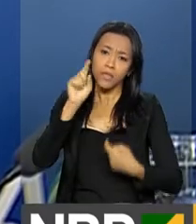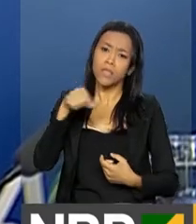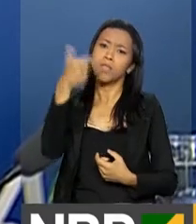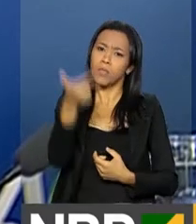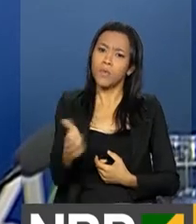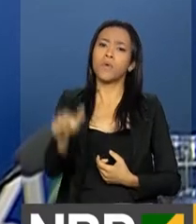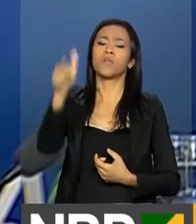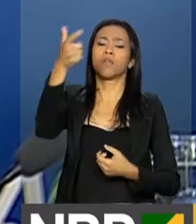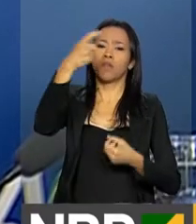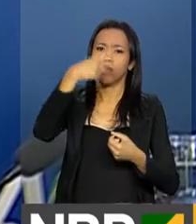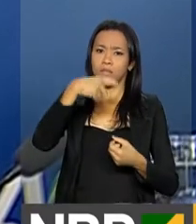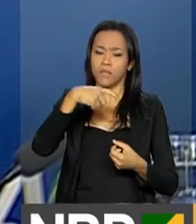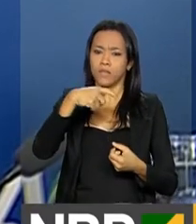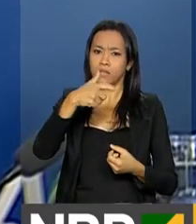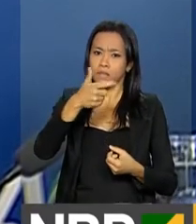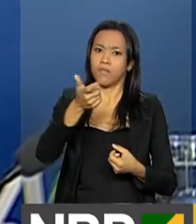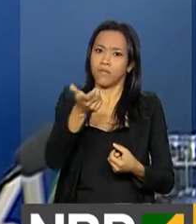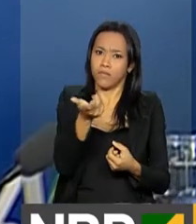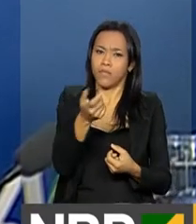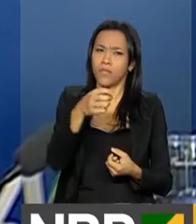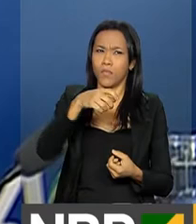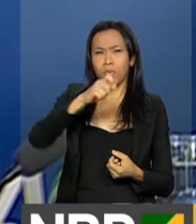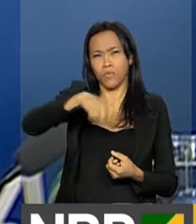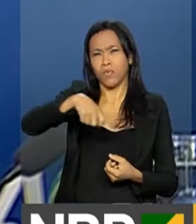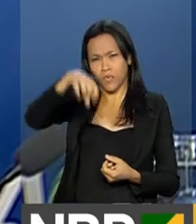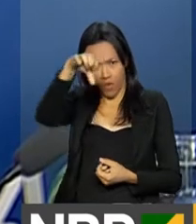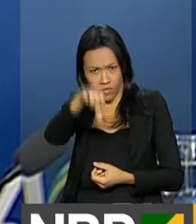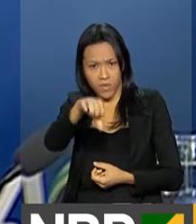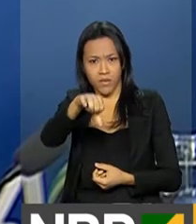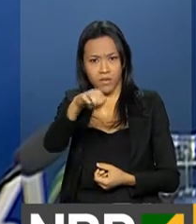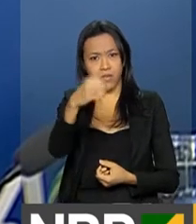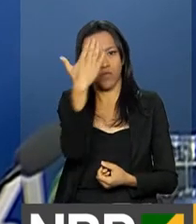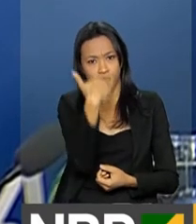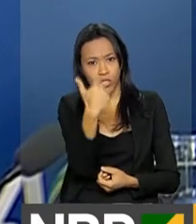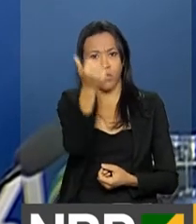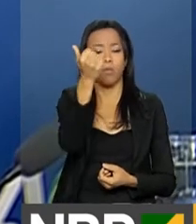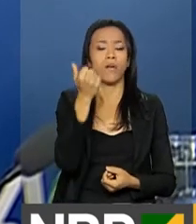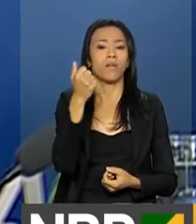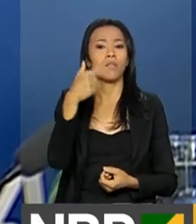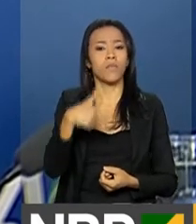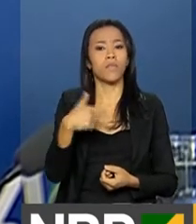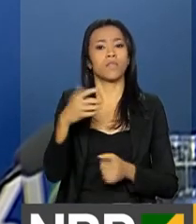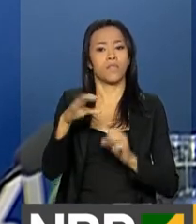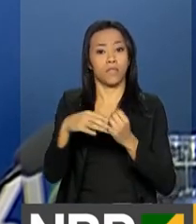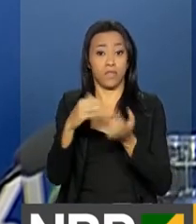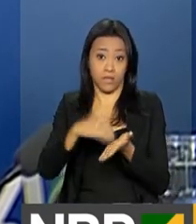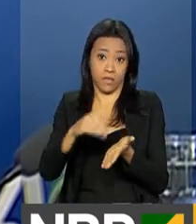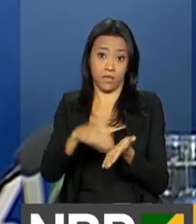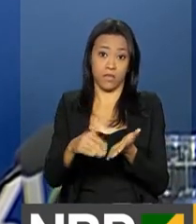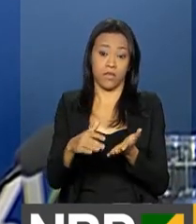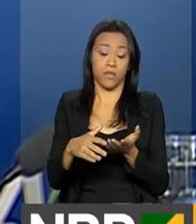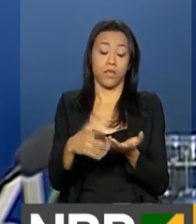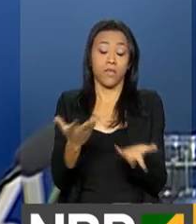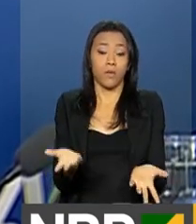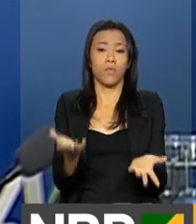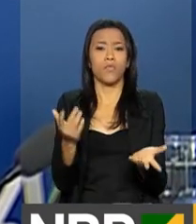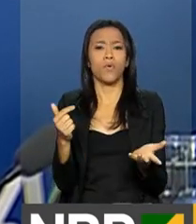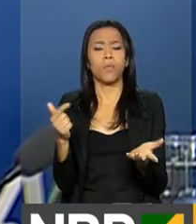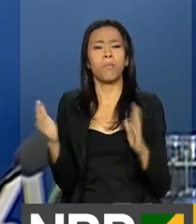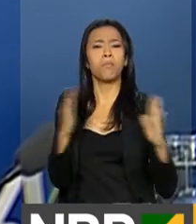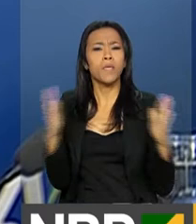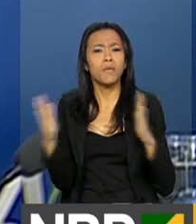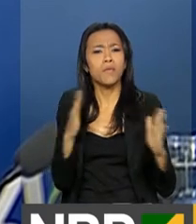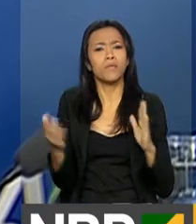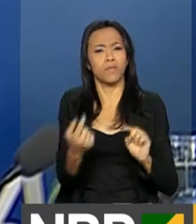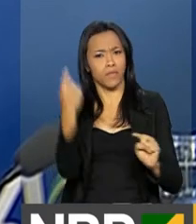em 93, uma coisa assim, também por 9 meses, novamente chamado a secretário da Segurança. Mas foram momentos